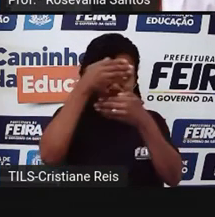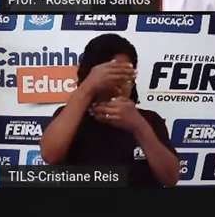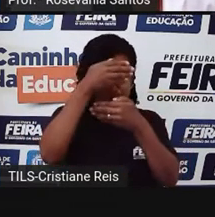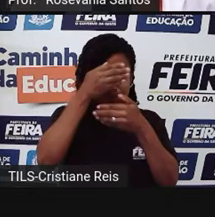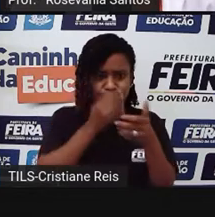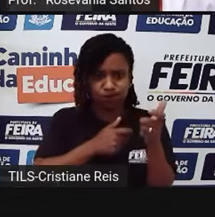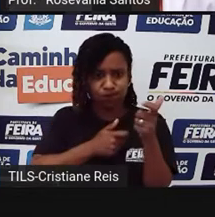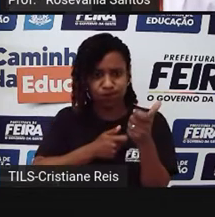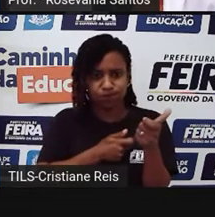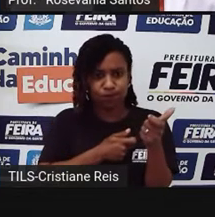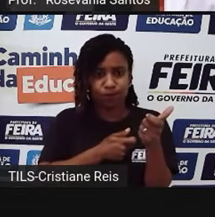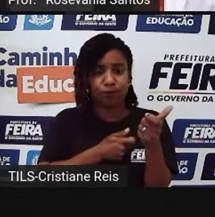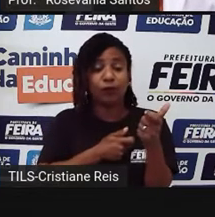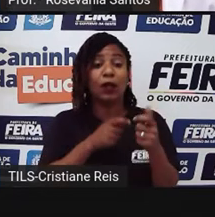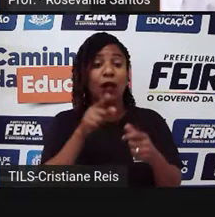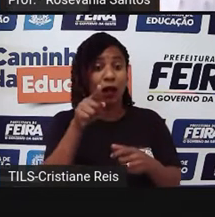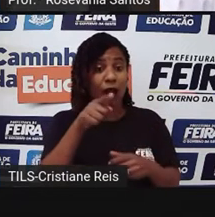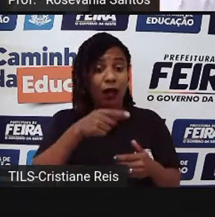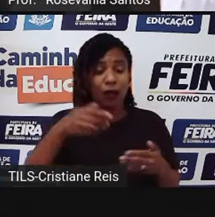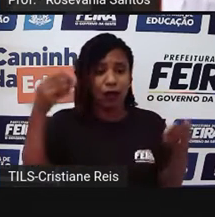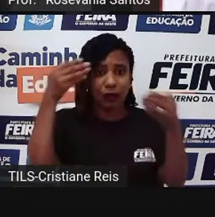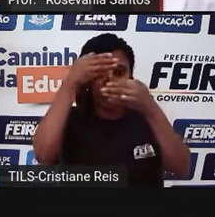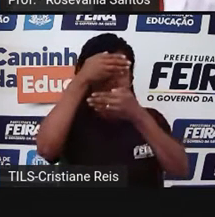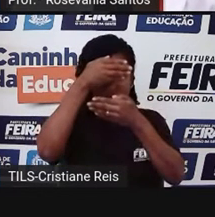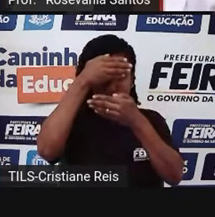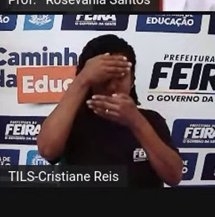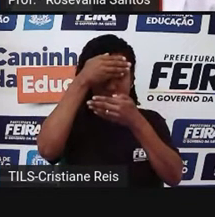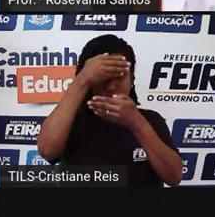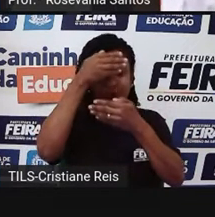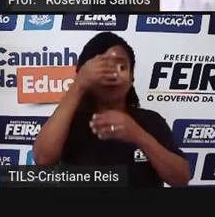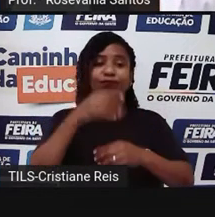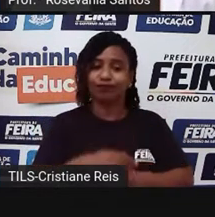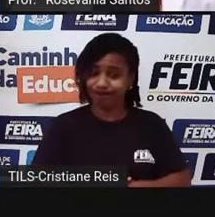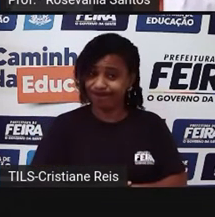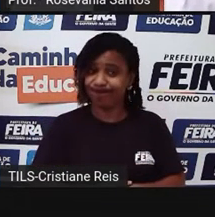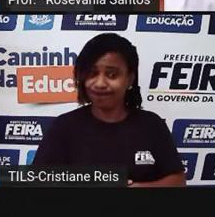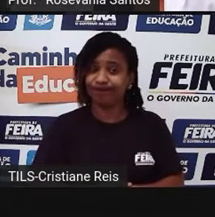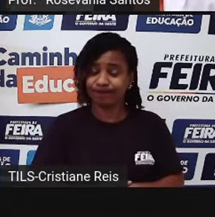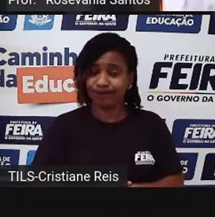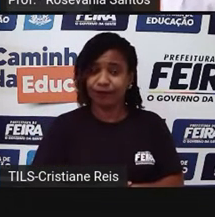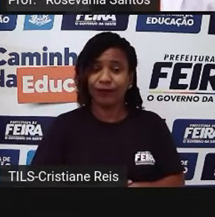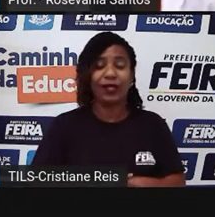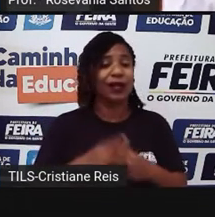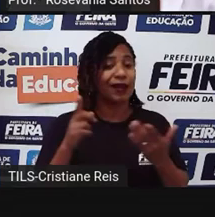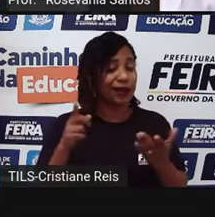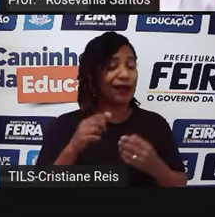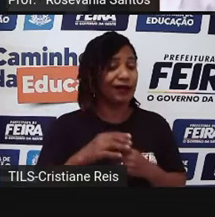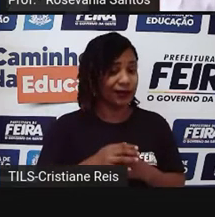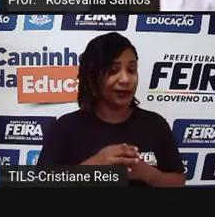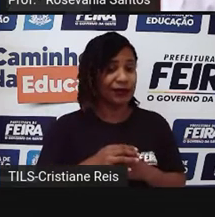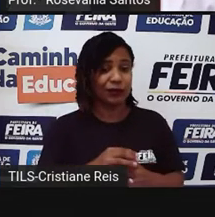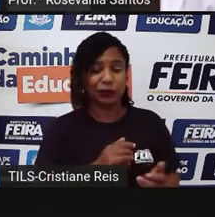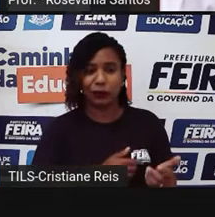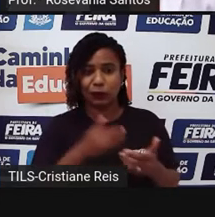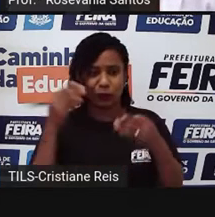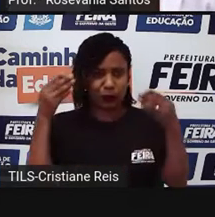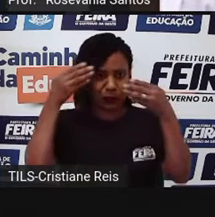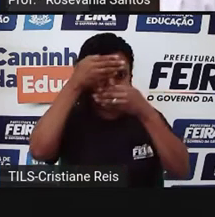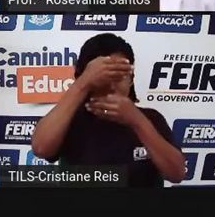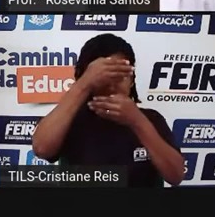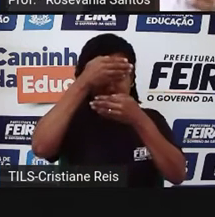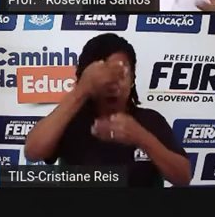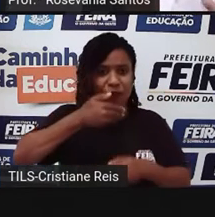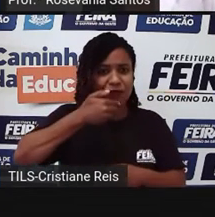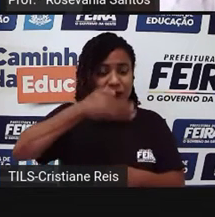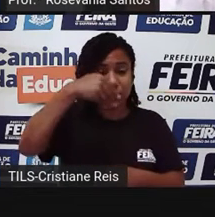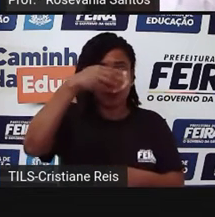do pessoal de lá do Afeganistão, quando o Talibã, né, voltou a assumir o poder lá no país dele e expulsou os Estados